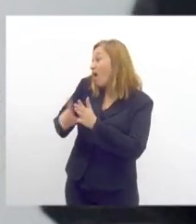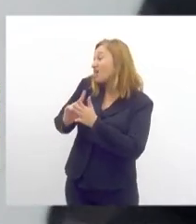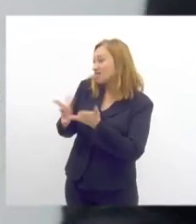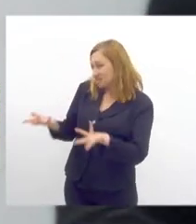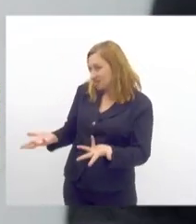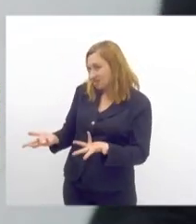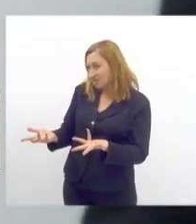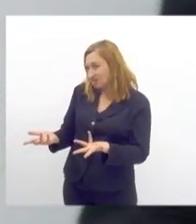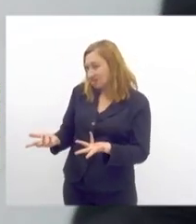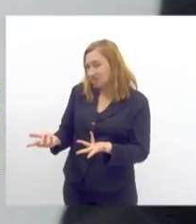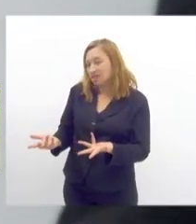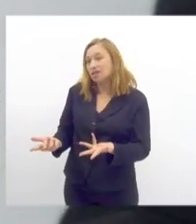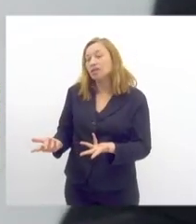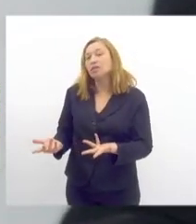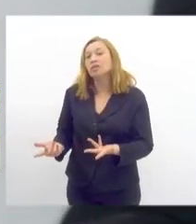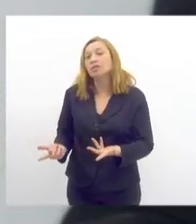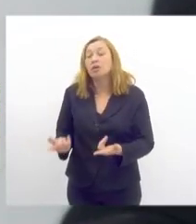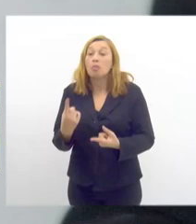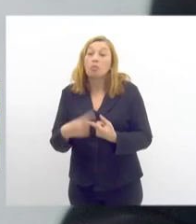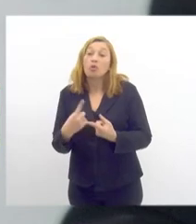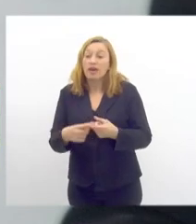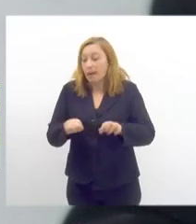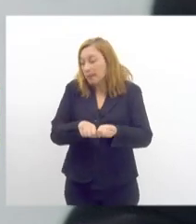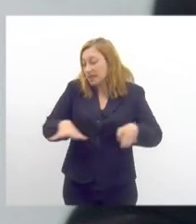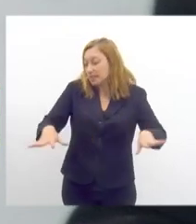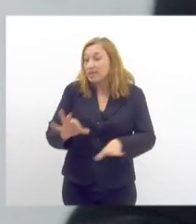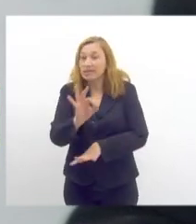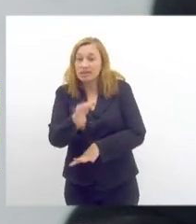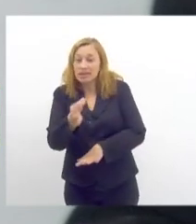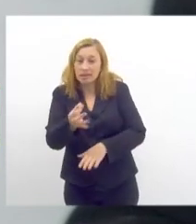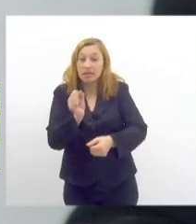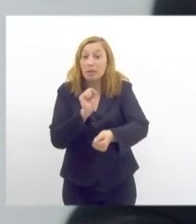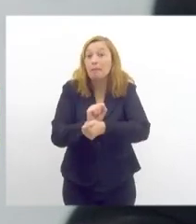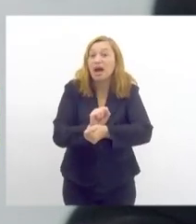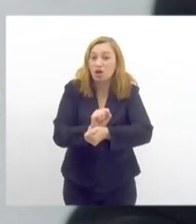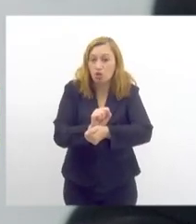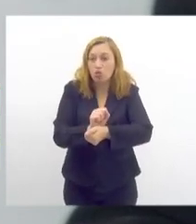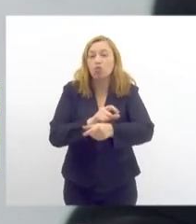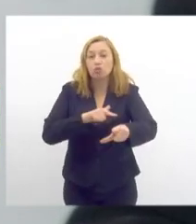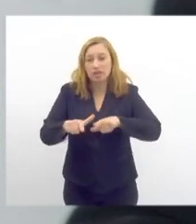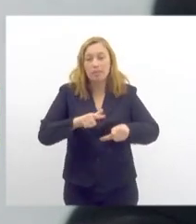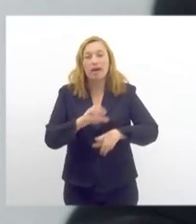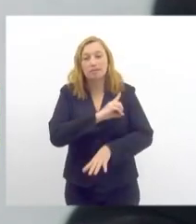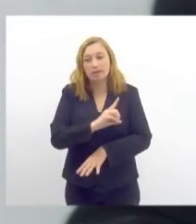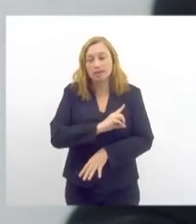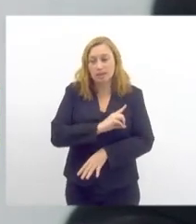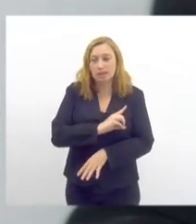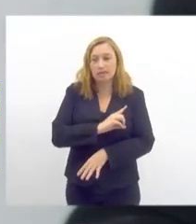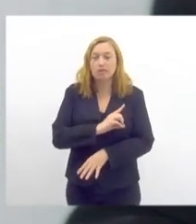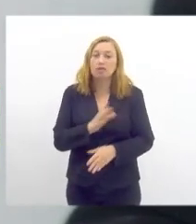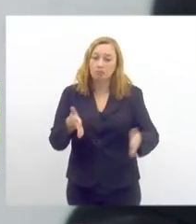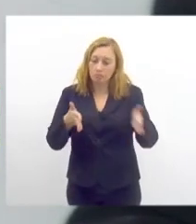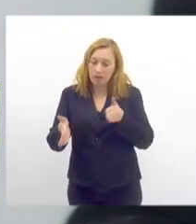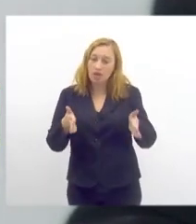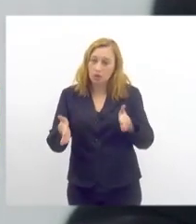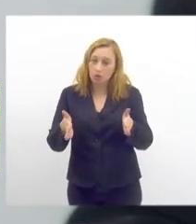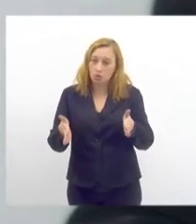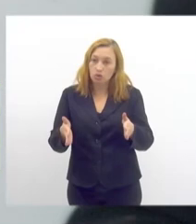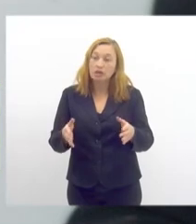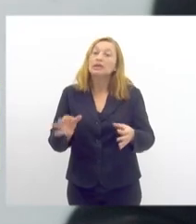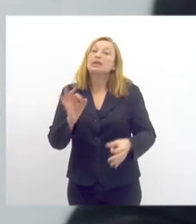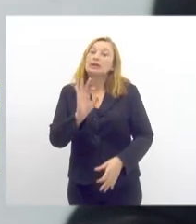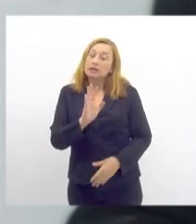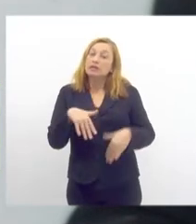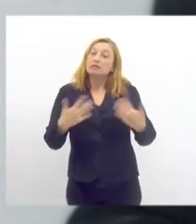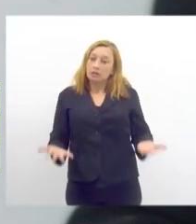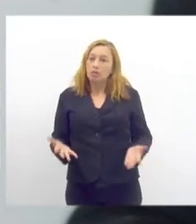da sua função, porque a pandemia, logicamente, deu uma parada no serviço do Detran durante um tempo. Então,